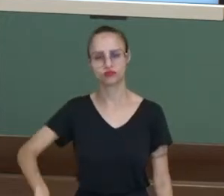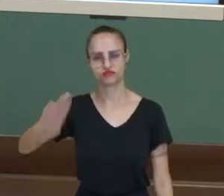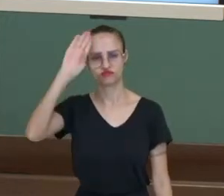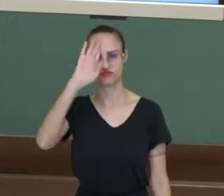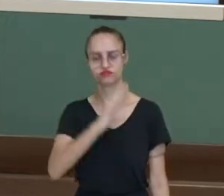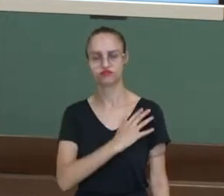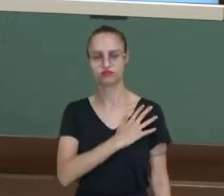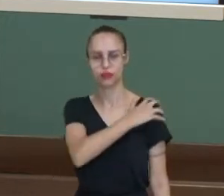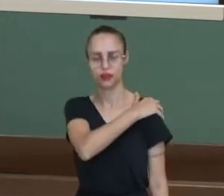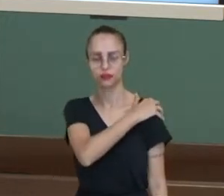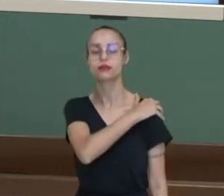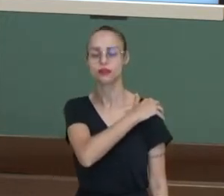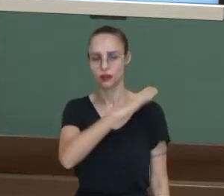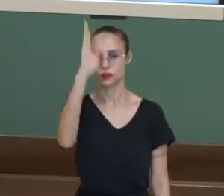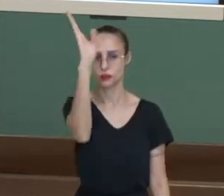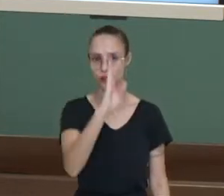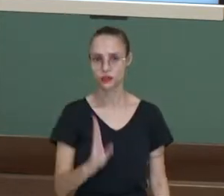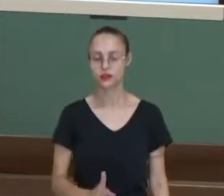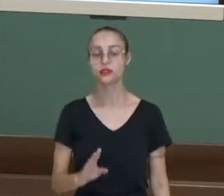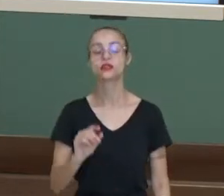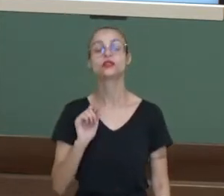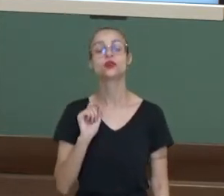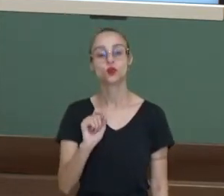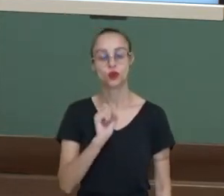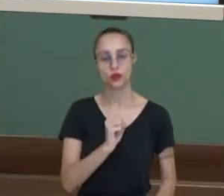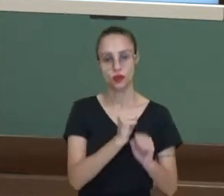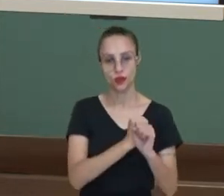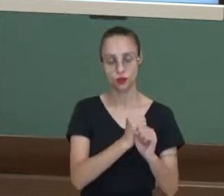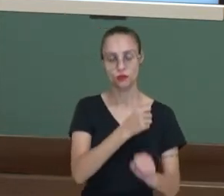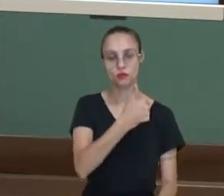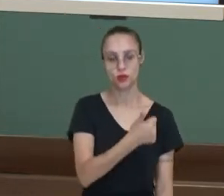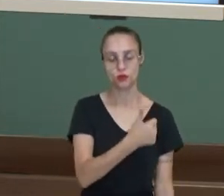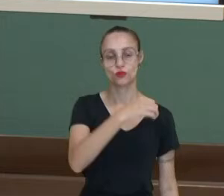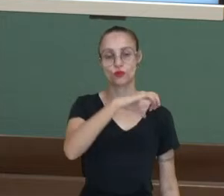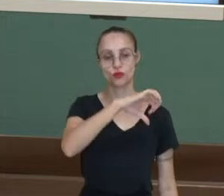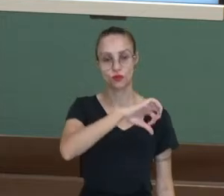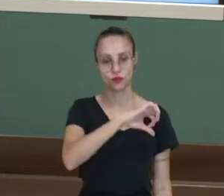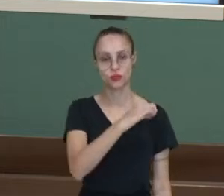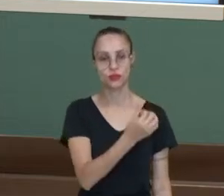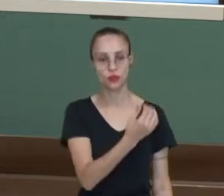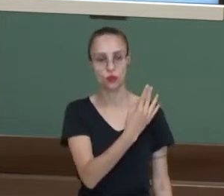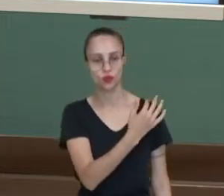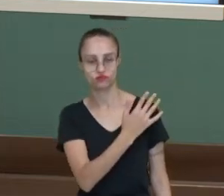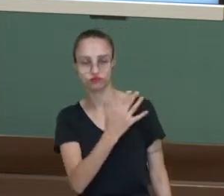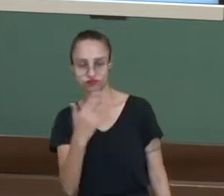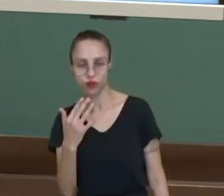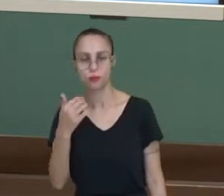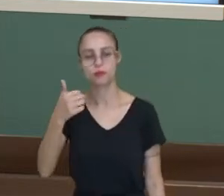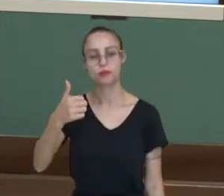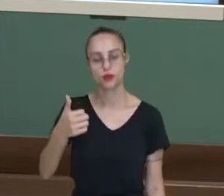Brasil. Esse governo militar que aconteceu entre 1964 e